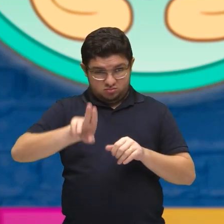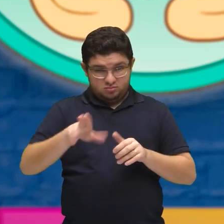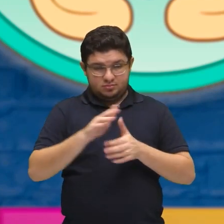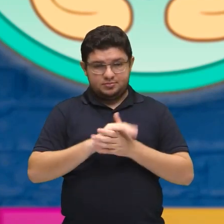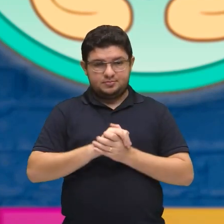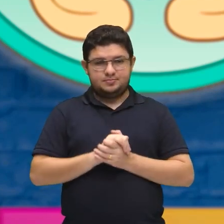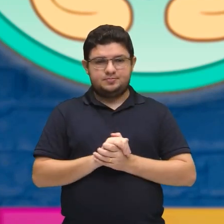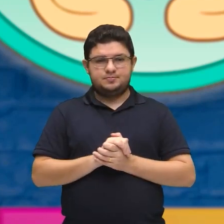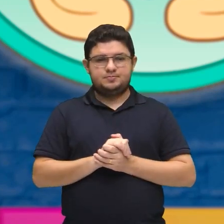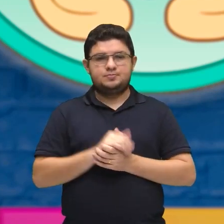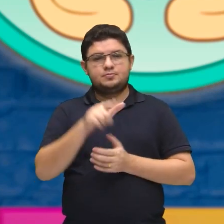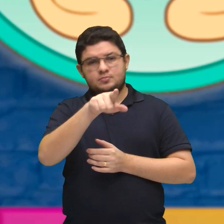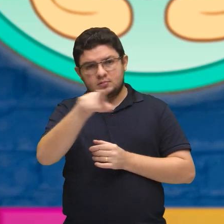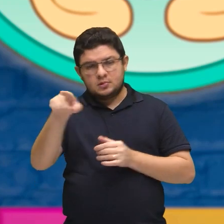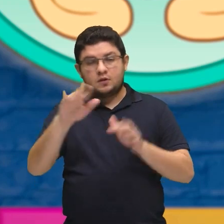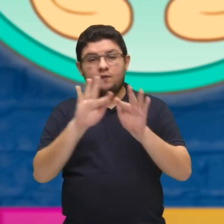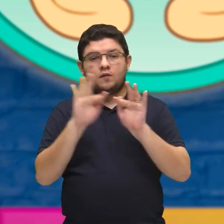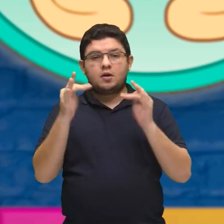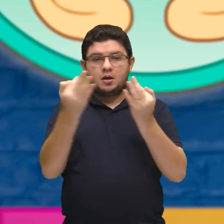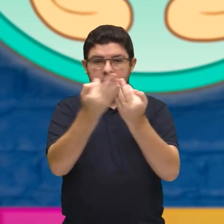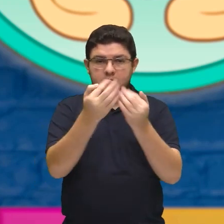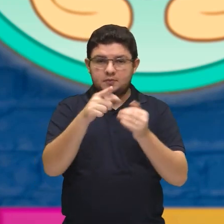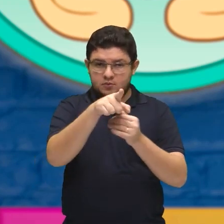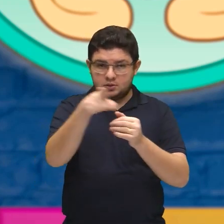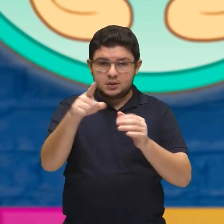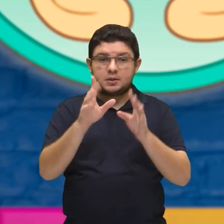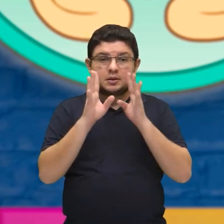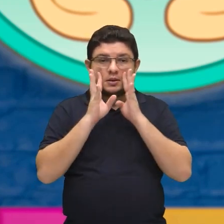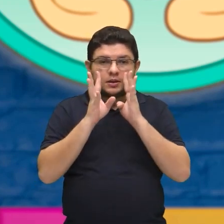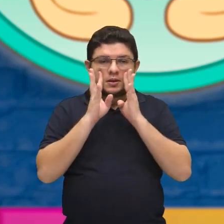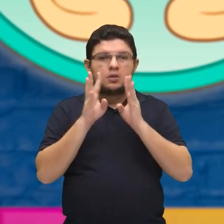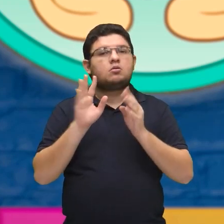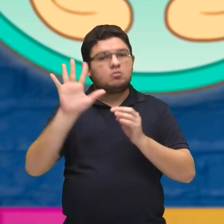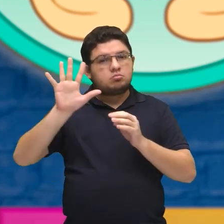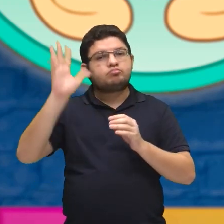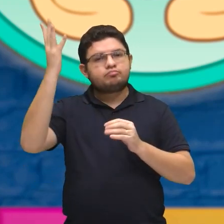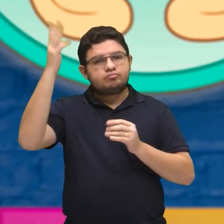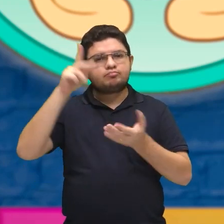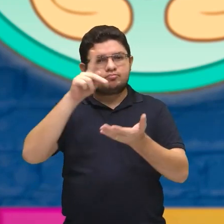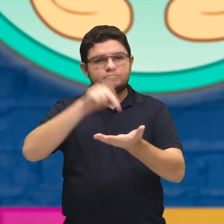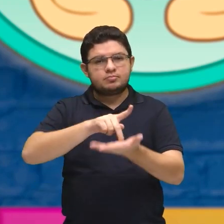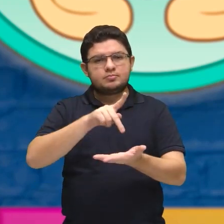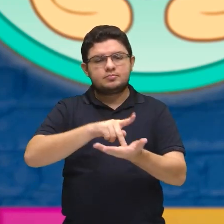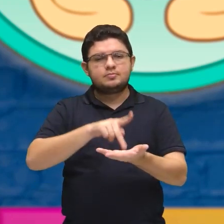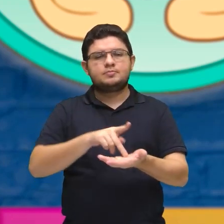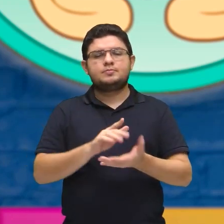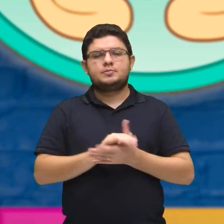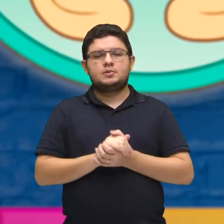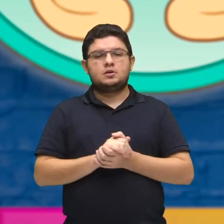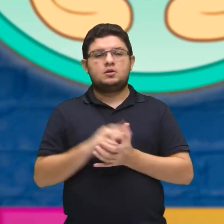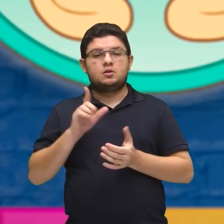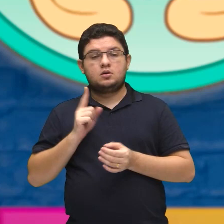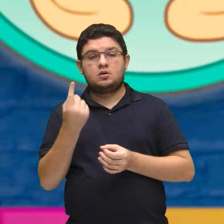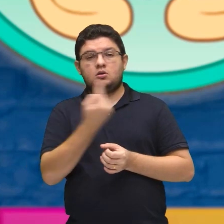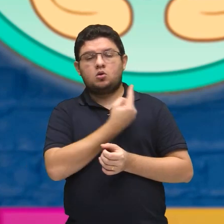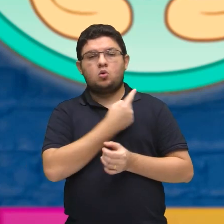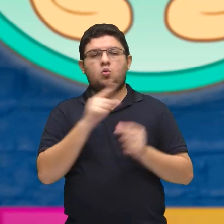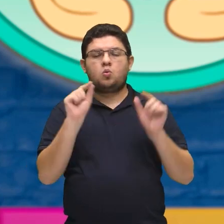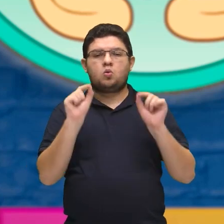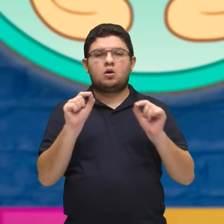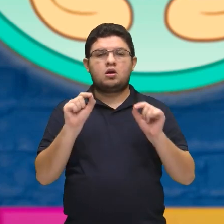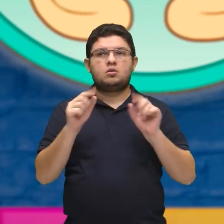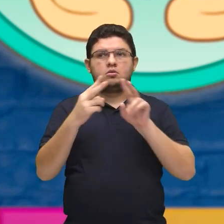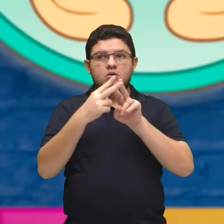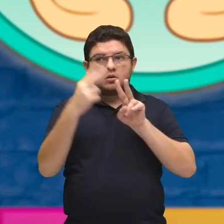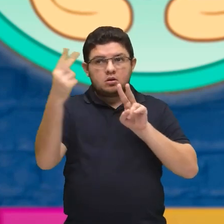Queridos pais, prestem atenção também nessa realidade, tá? A gente nessa situação do aula em